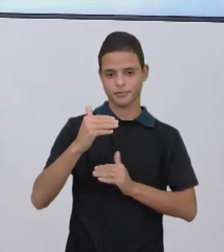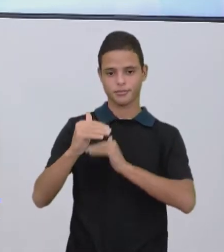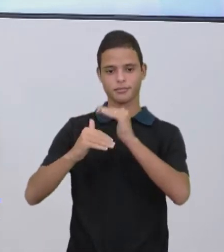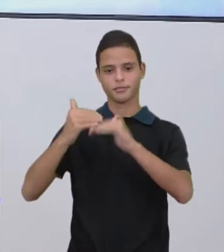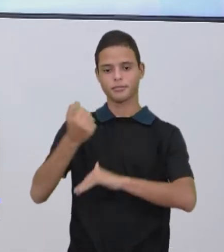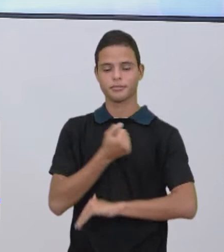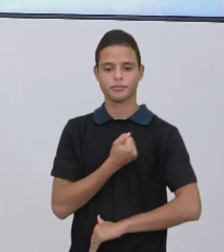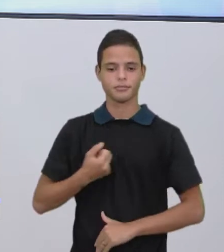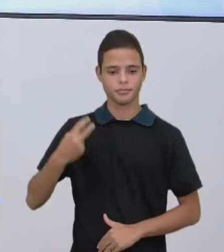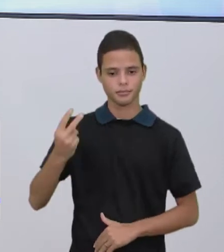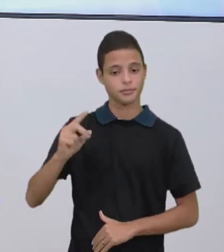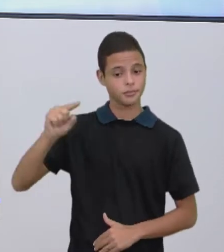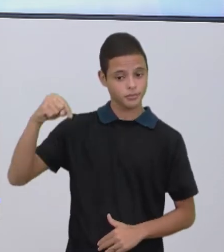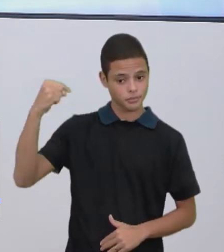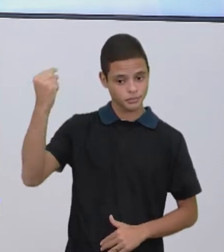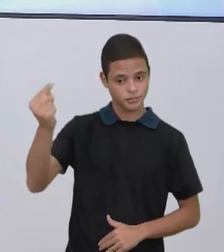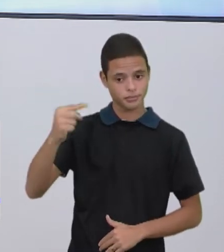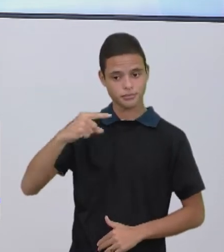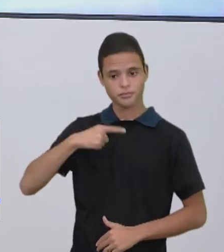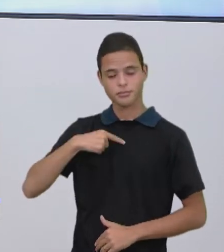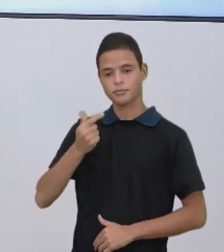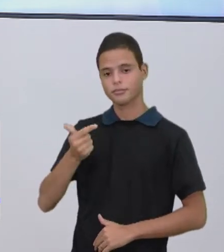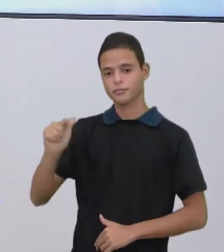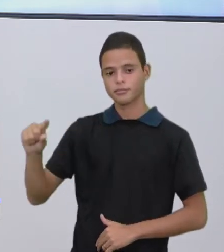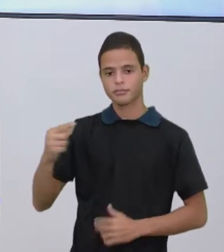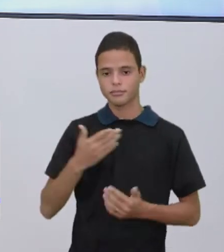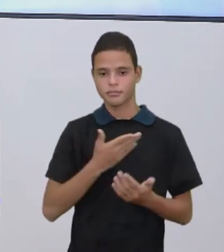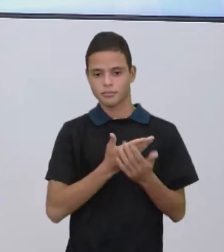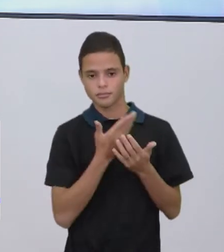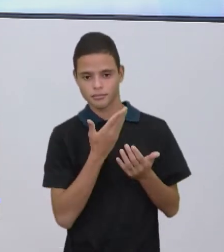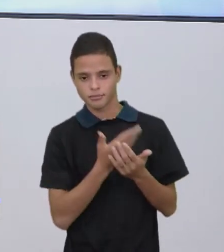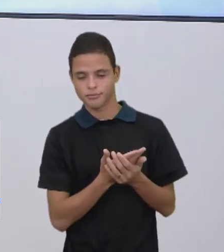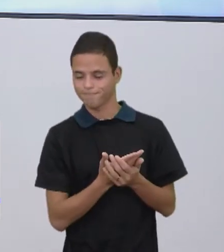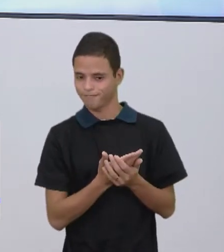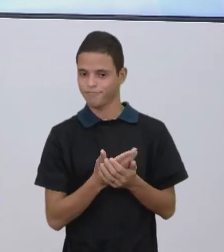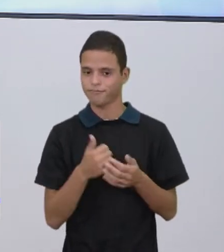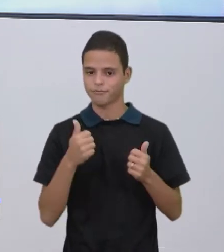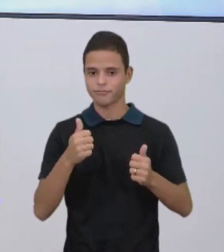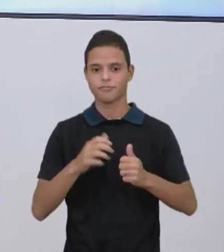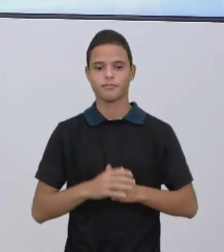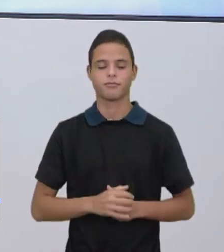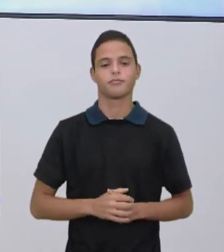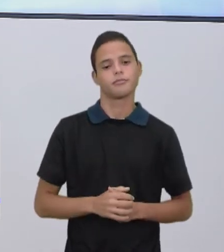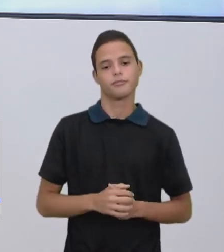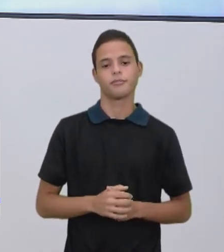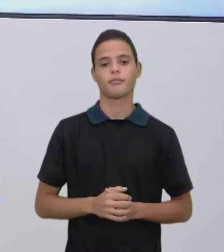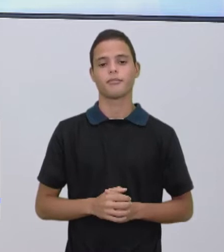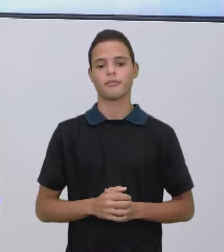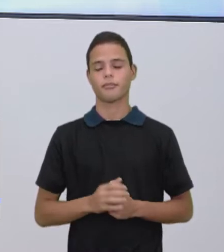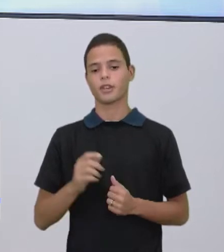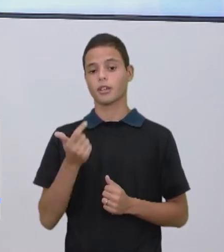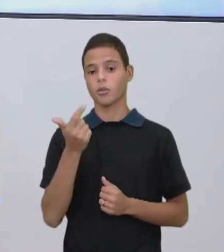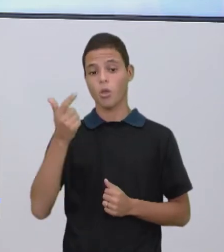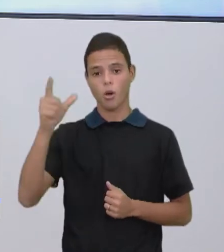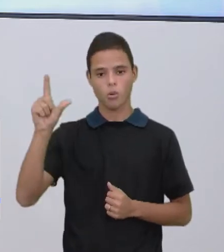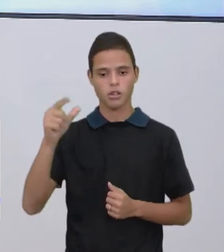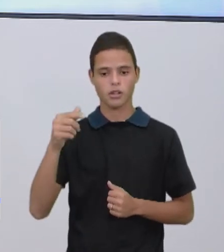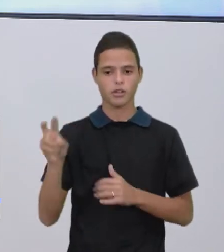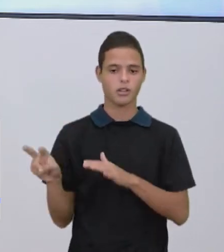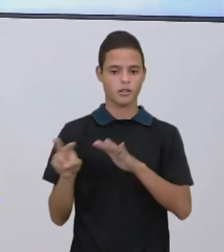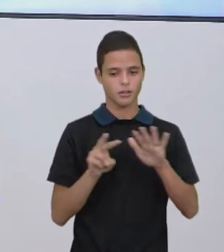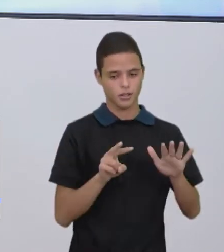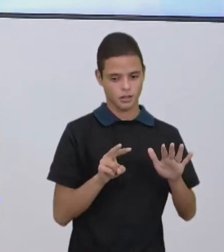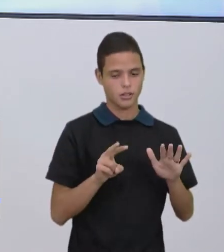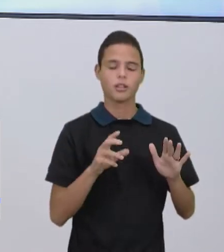2 e depois a gente vai fazer mais uma aula para desenvolvimento 3 e 4. Beleza? Então, na próxima semana, eu já vou fazer um spoiler